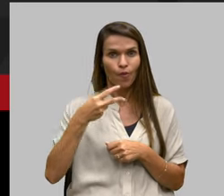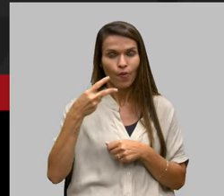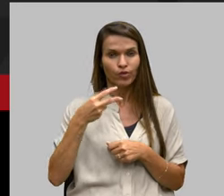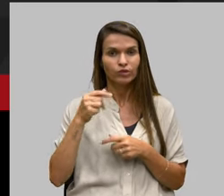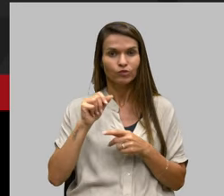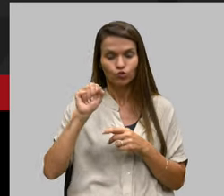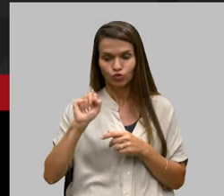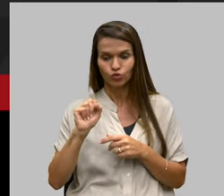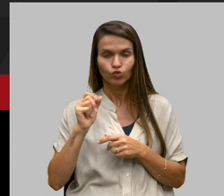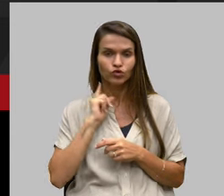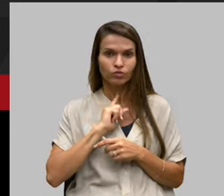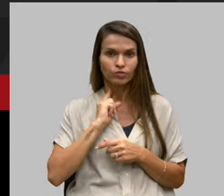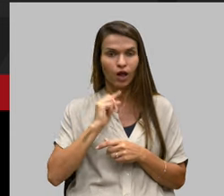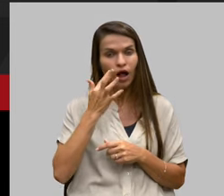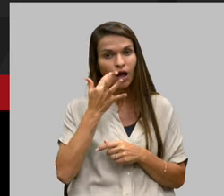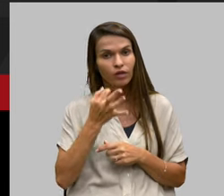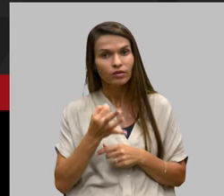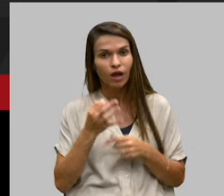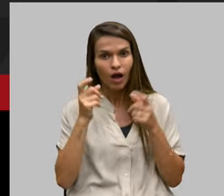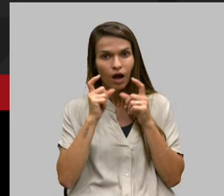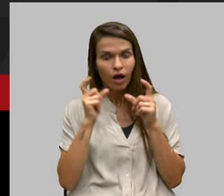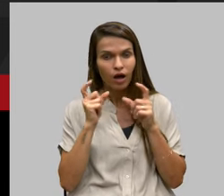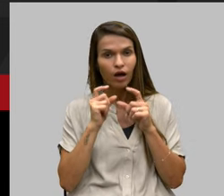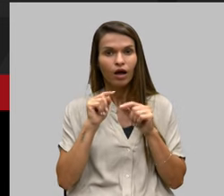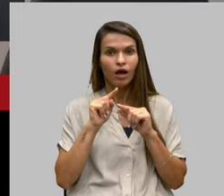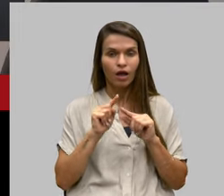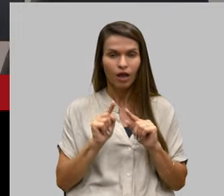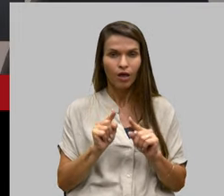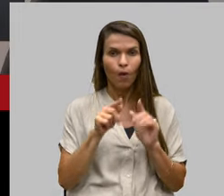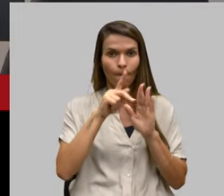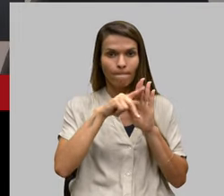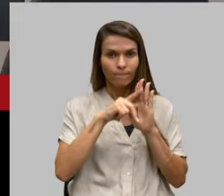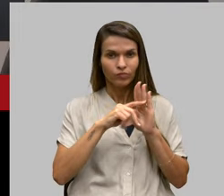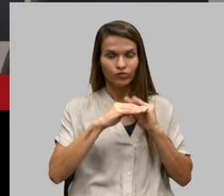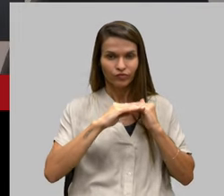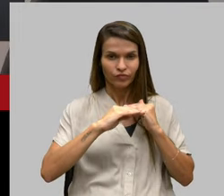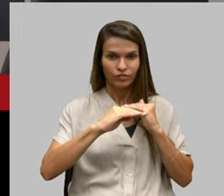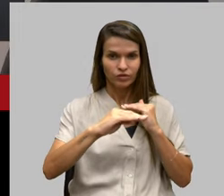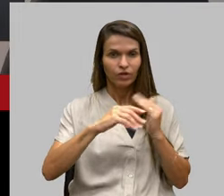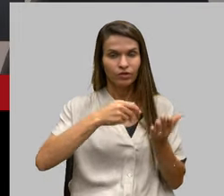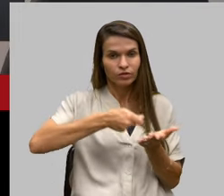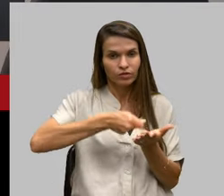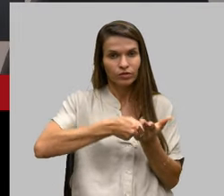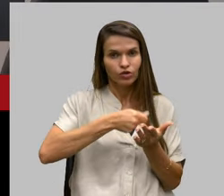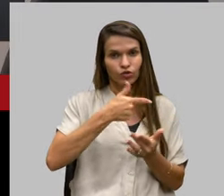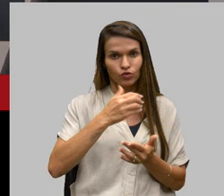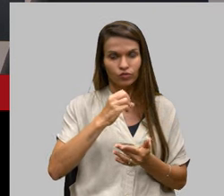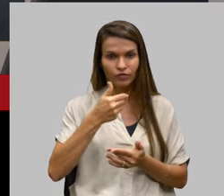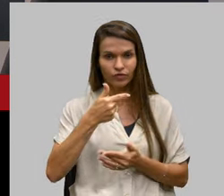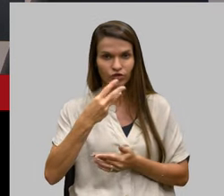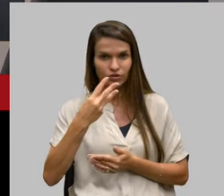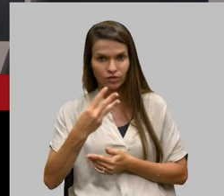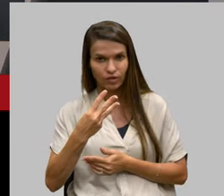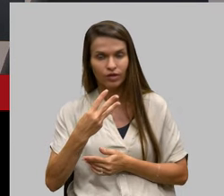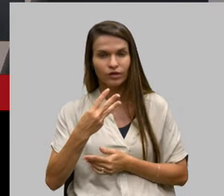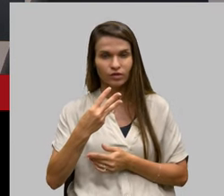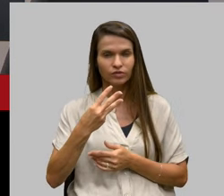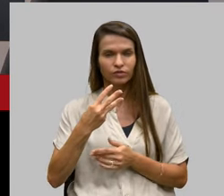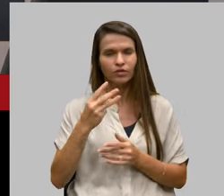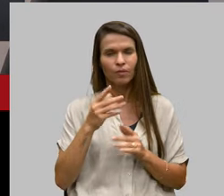Minas chamou a atenção que o plano de amortização vigente lá eh exigia em 2023 uma alíquota de